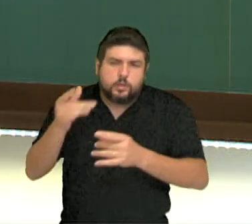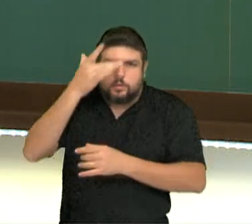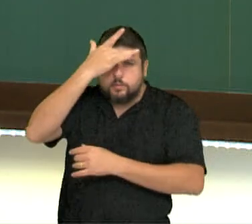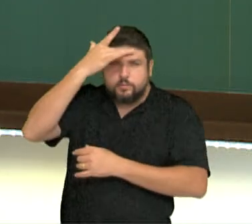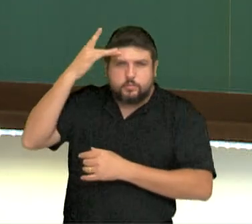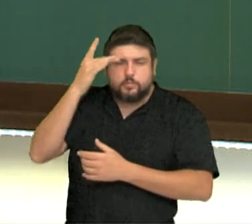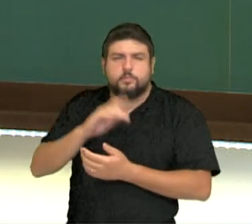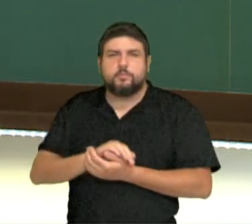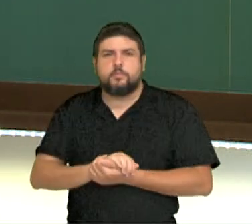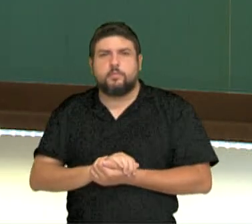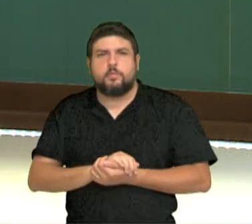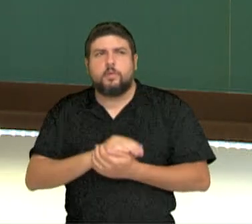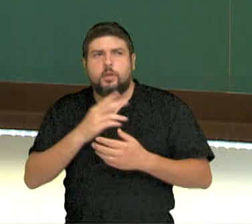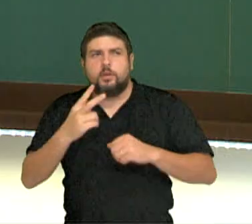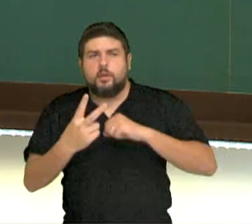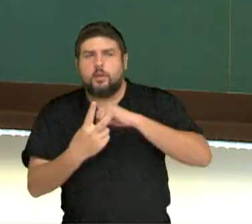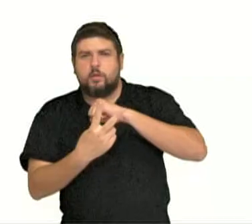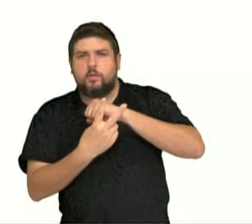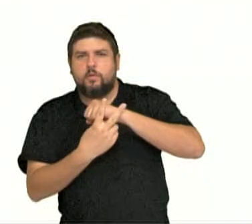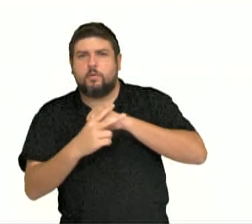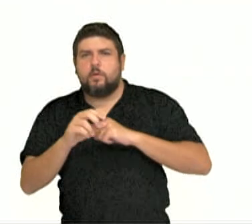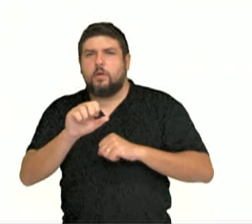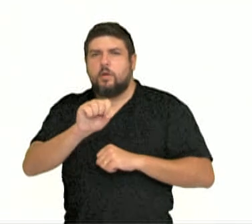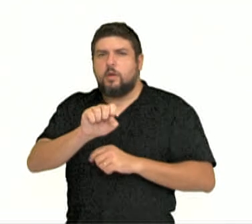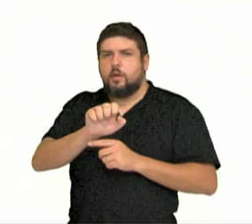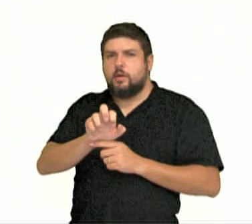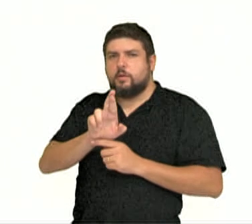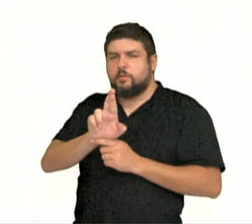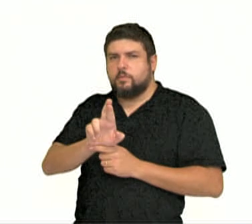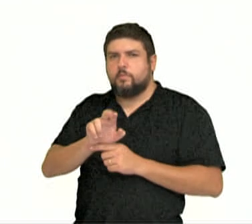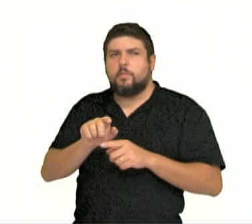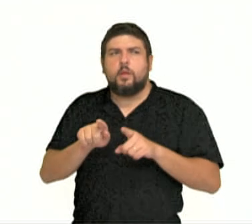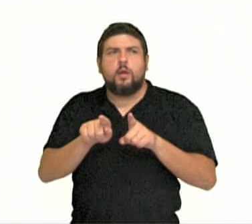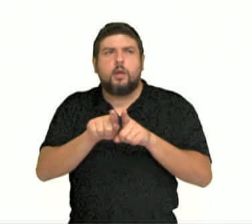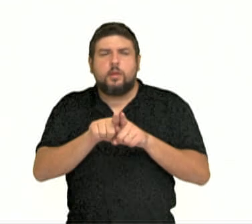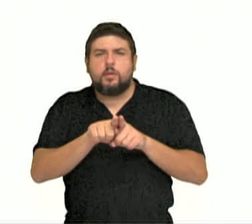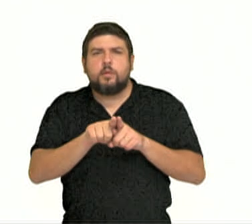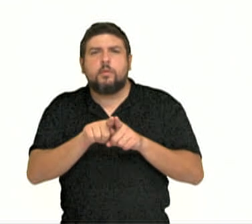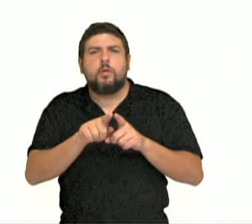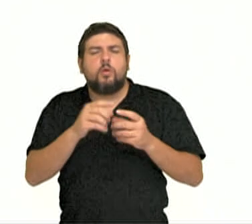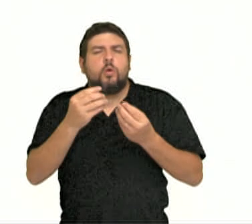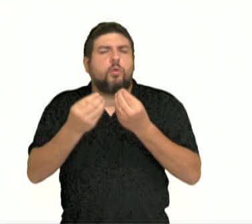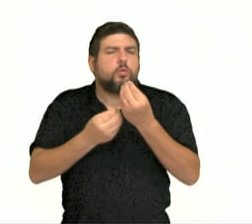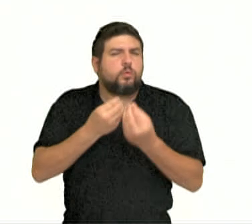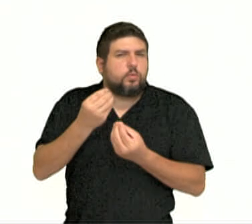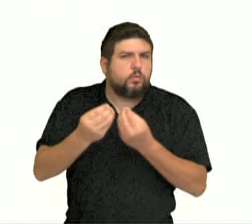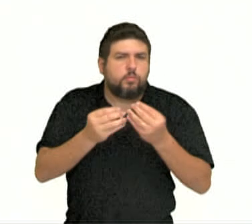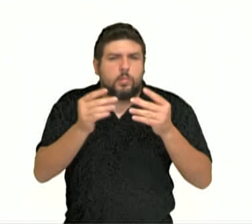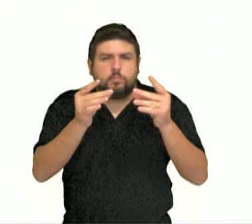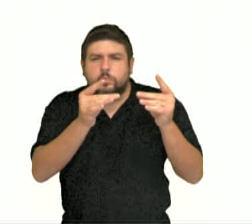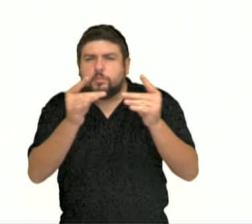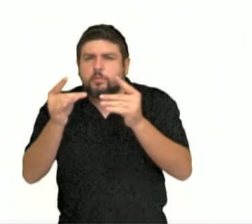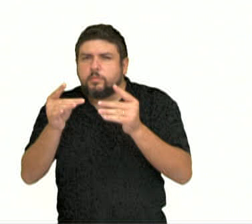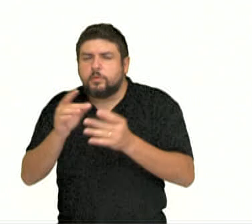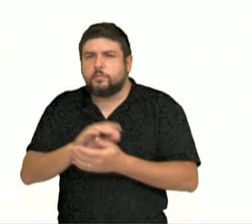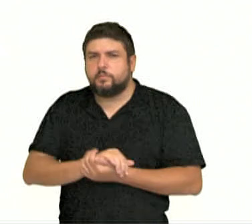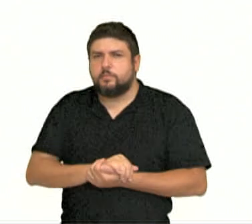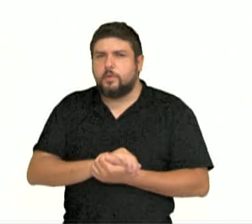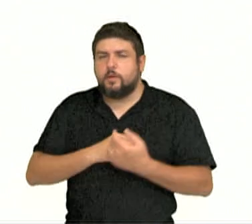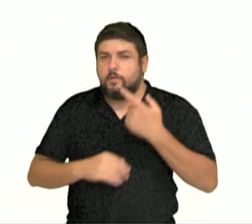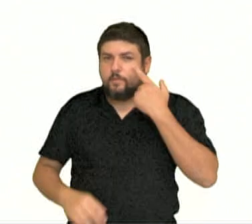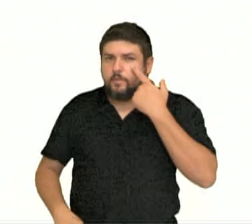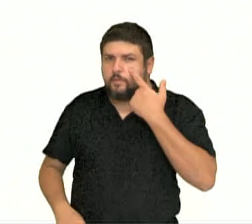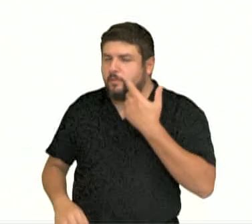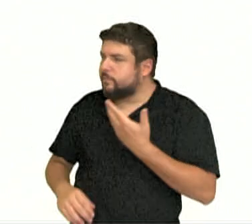temos aqui o verbo ser no centro e várias descrições utilizando ele. Mi primo Pablo